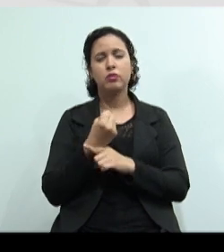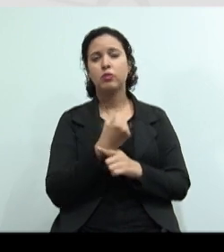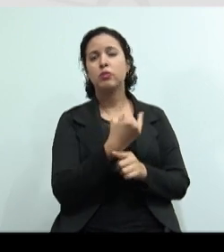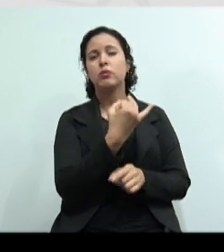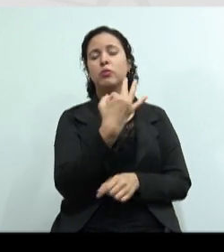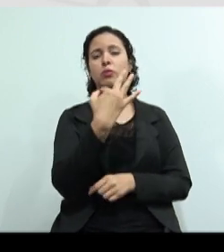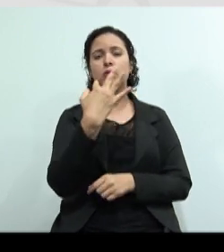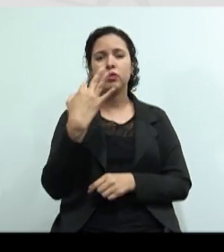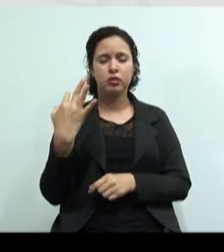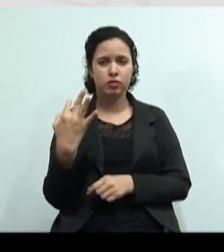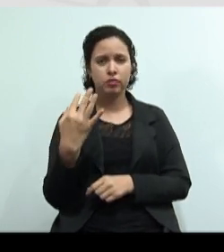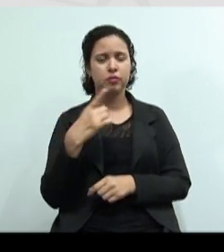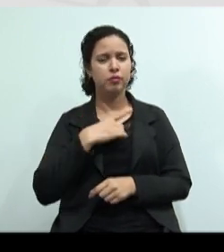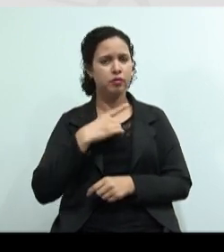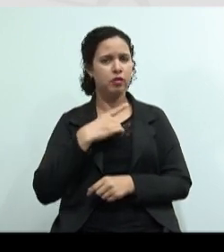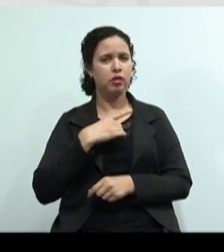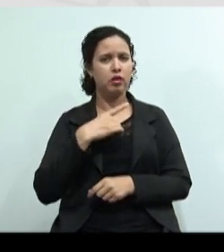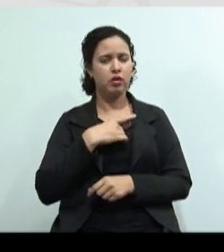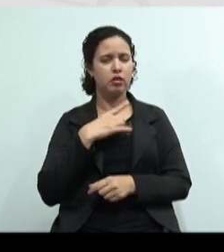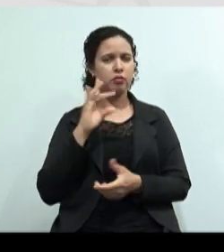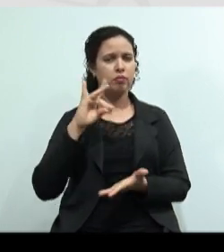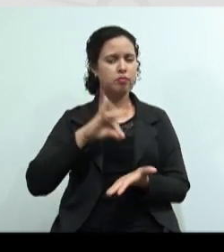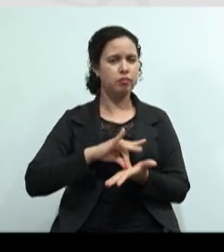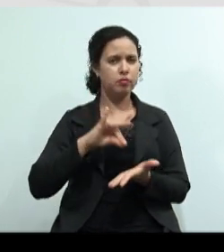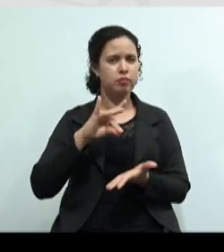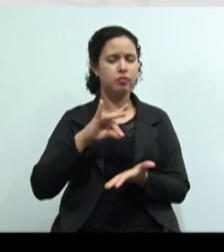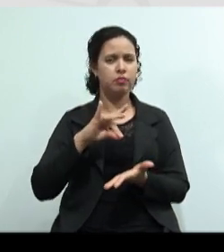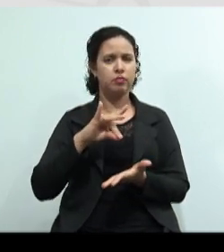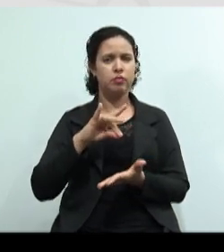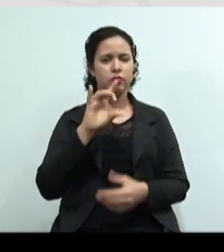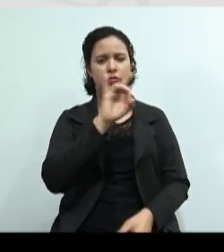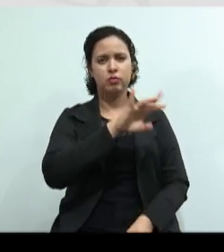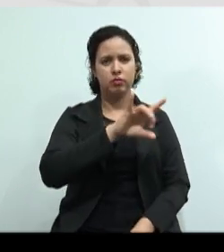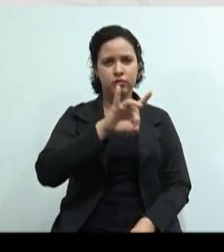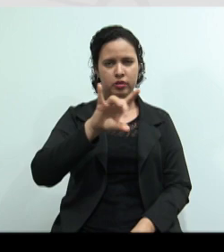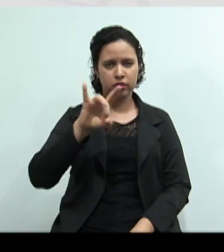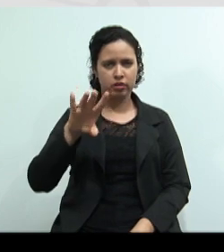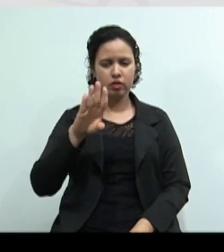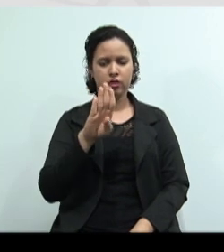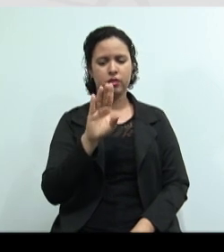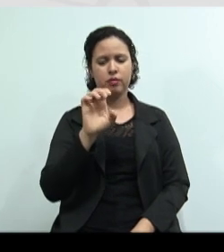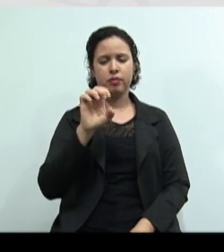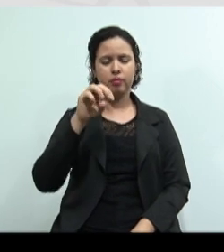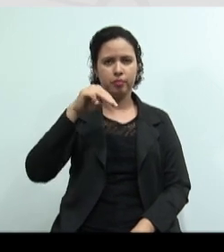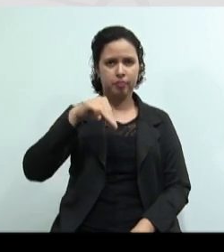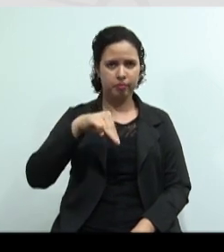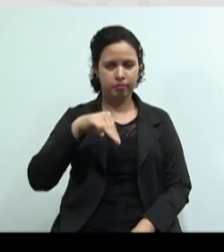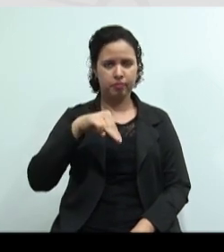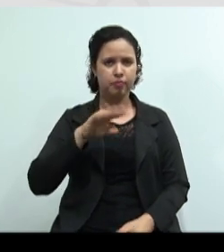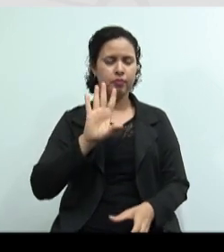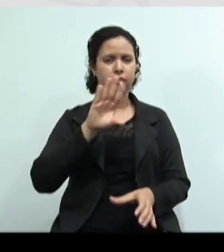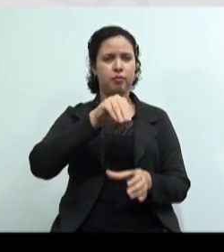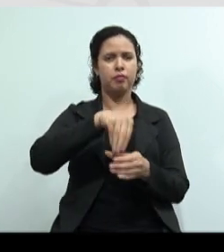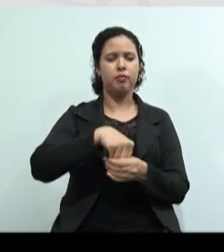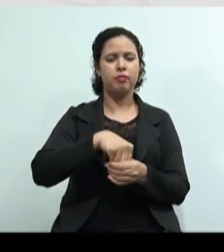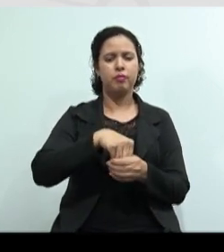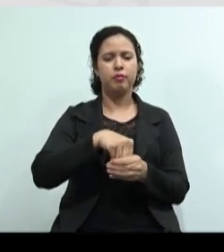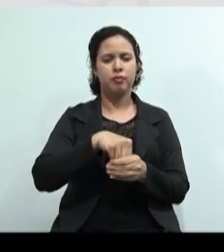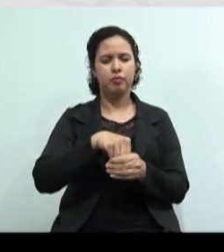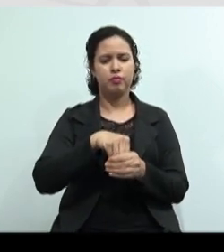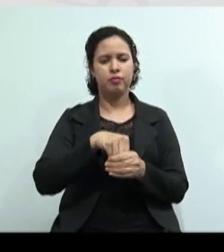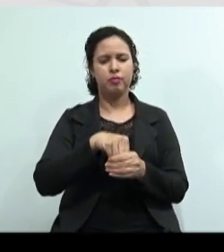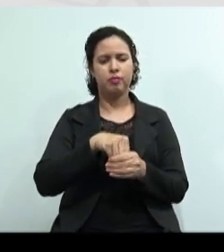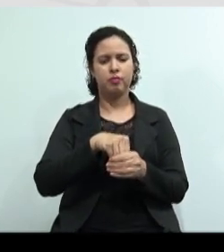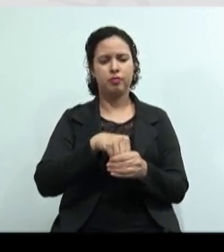quantidades físicas de cada bem que compõe